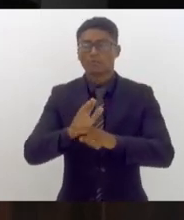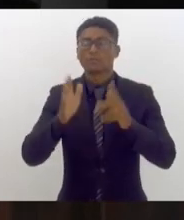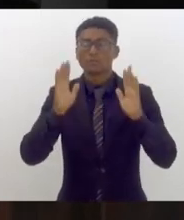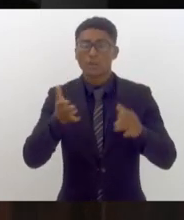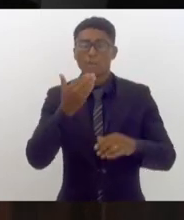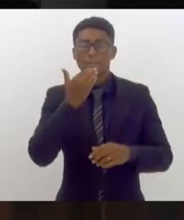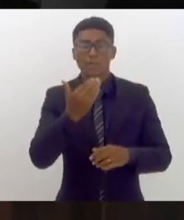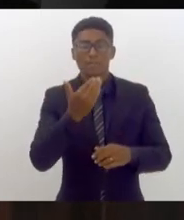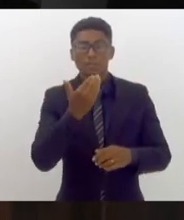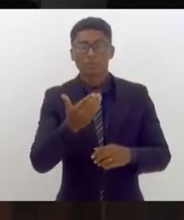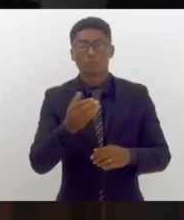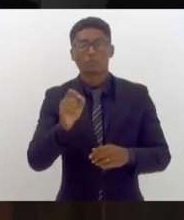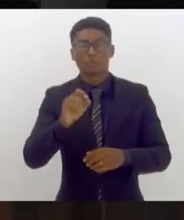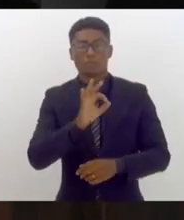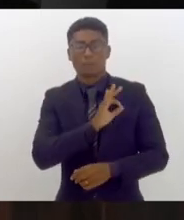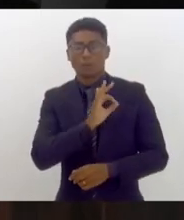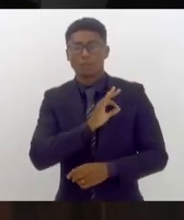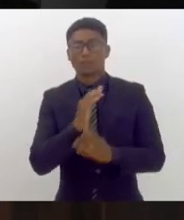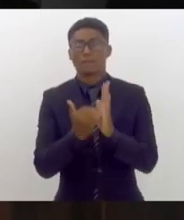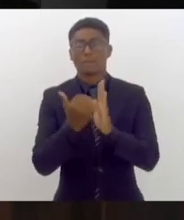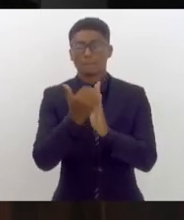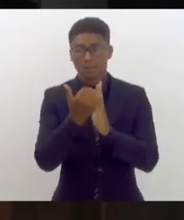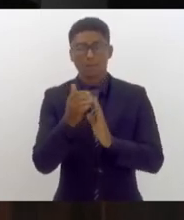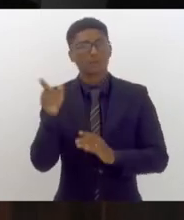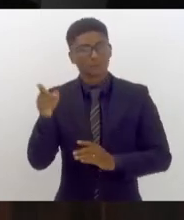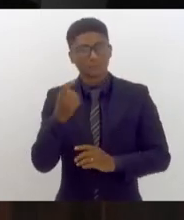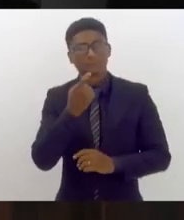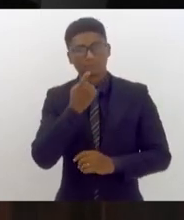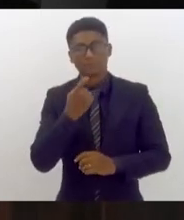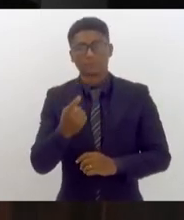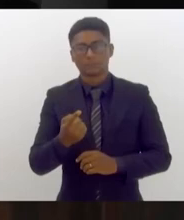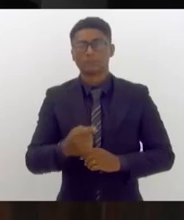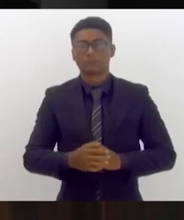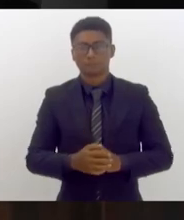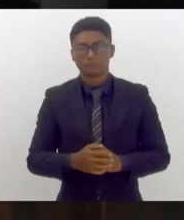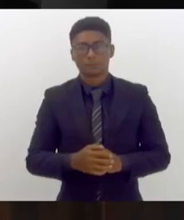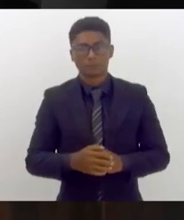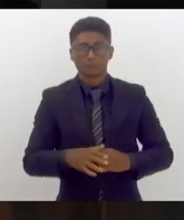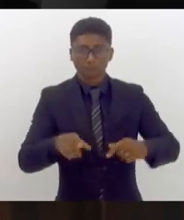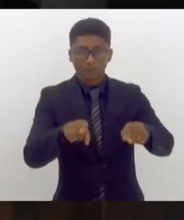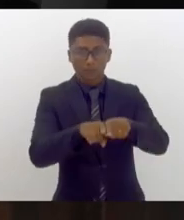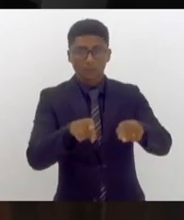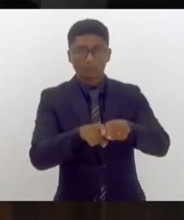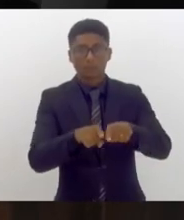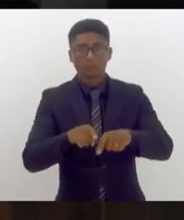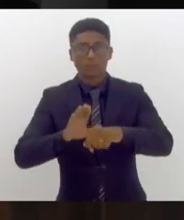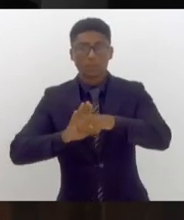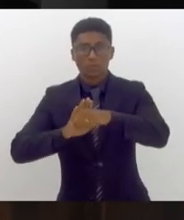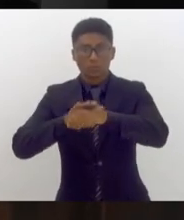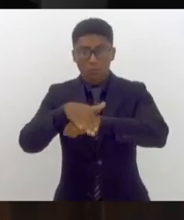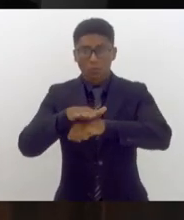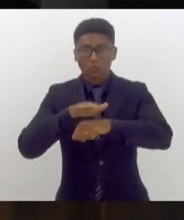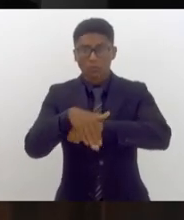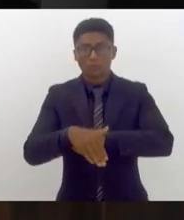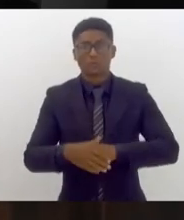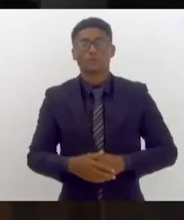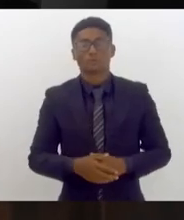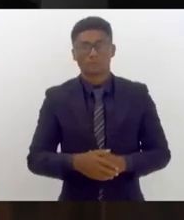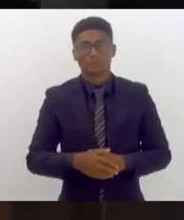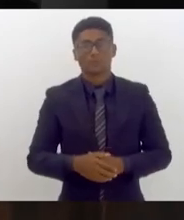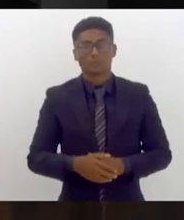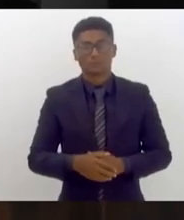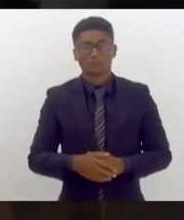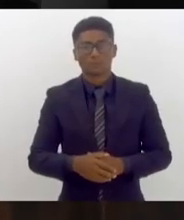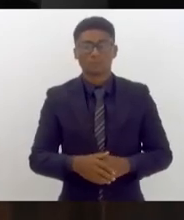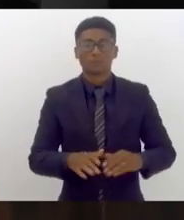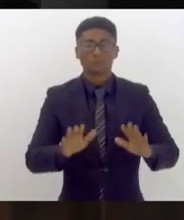segurança presente, do policiamento em especial, na parte final, na parte da noite, quando a gente acaba aqui o período dos